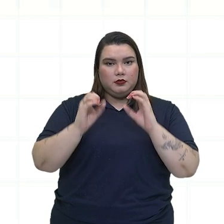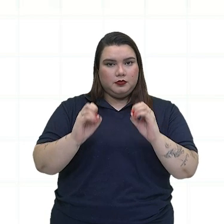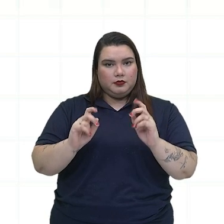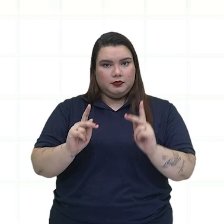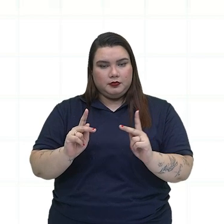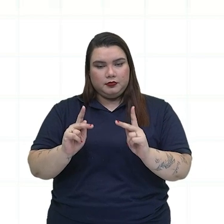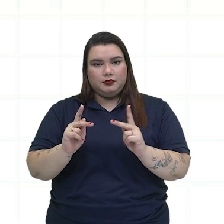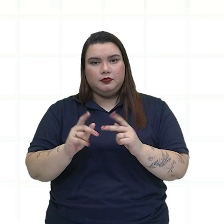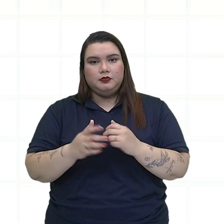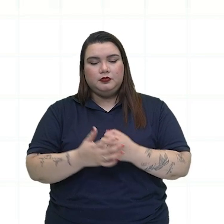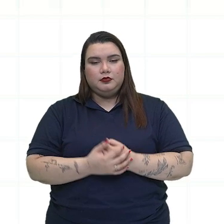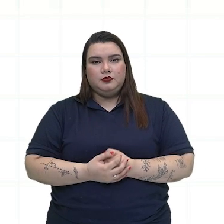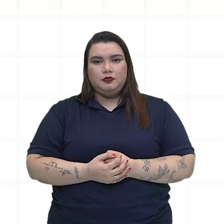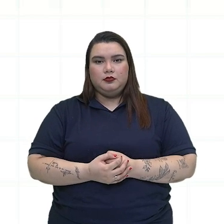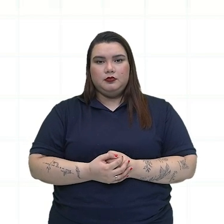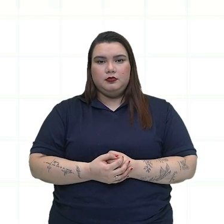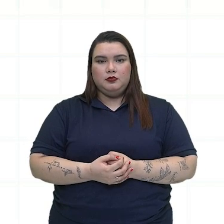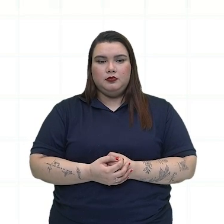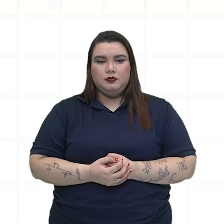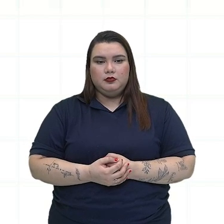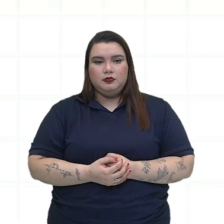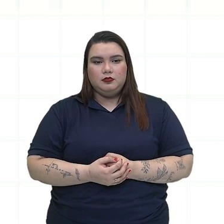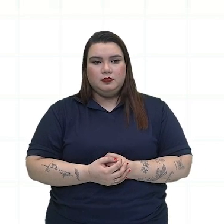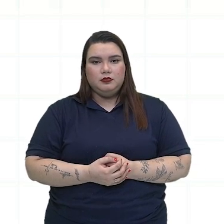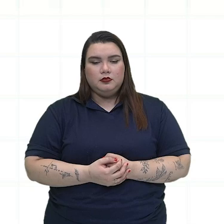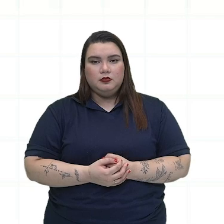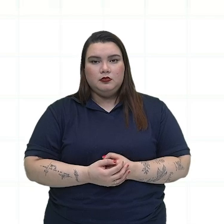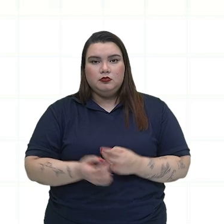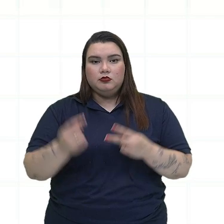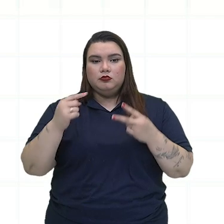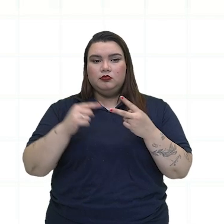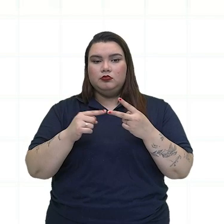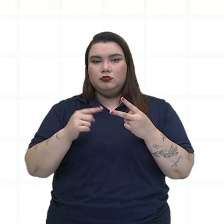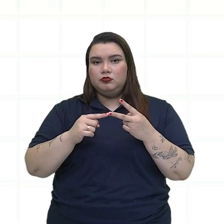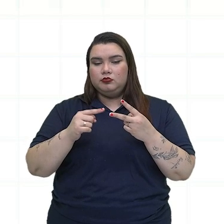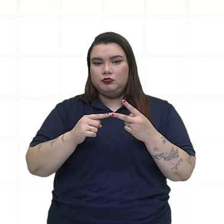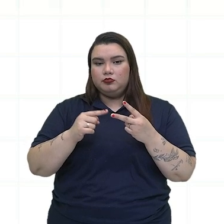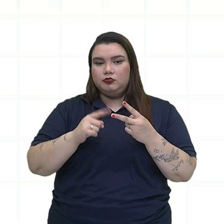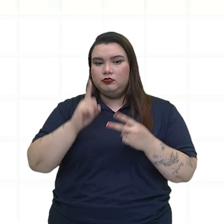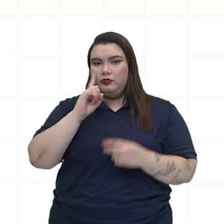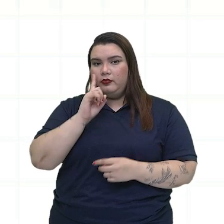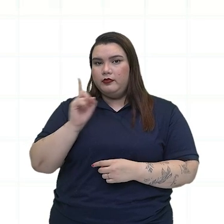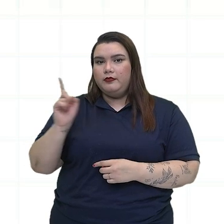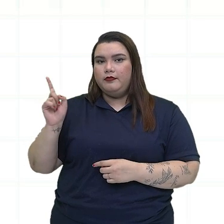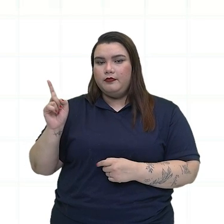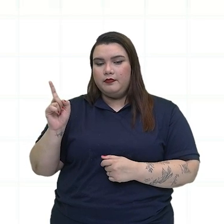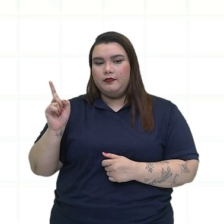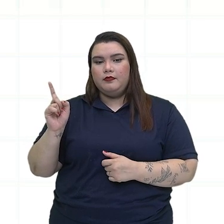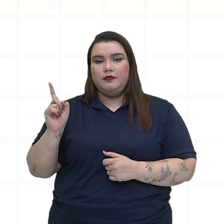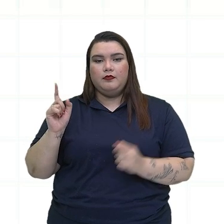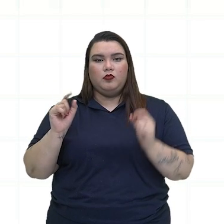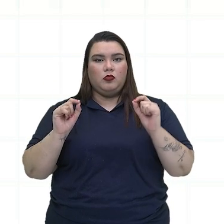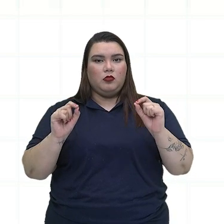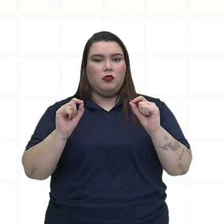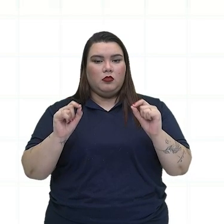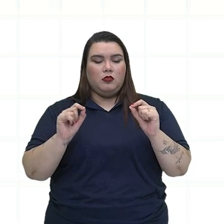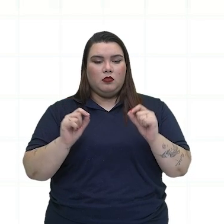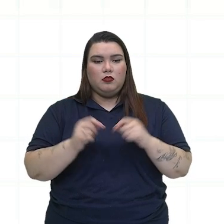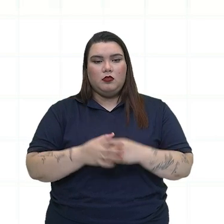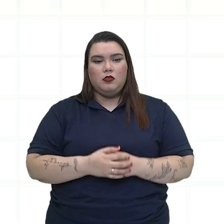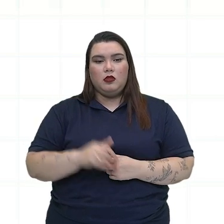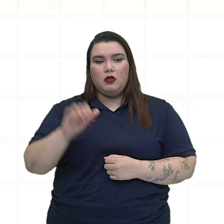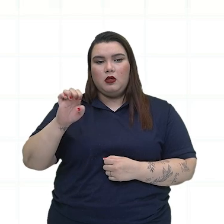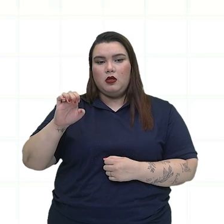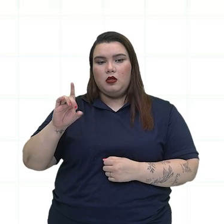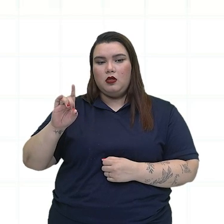ok? Informações profissionais, ok? E aí nós temos também educational